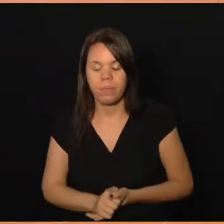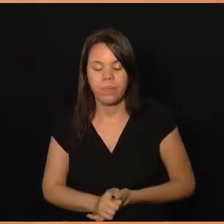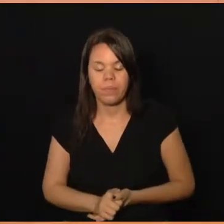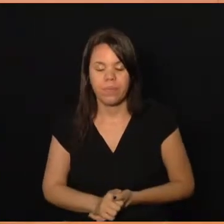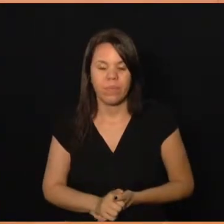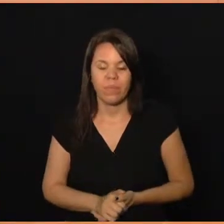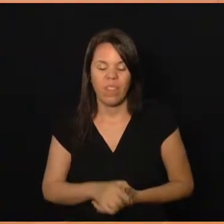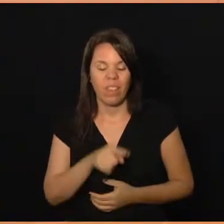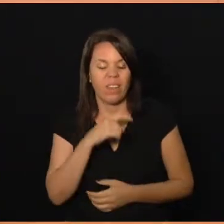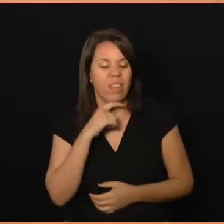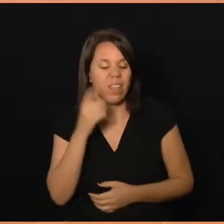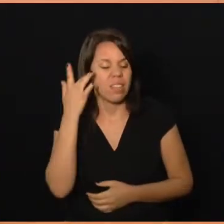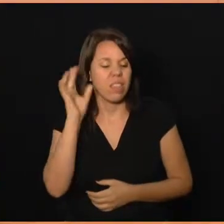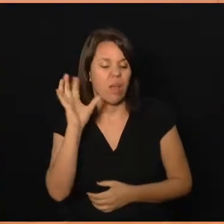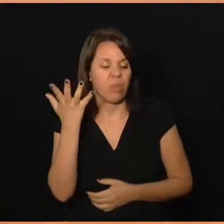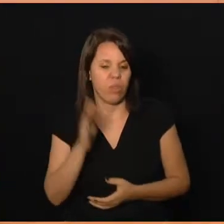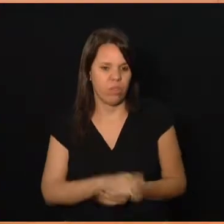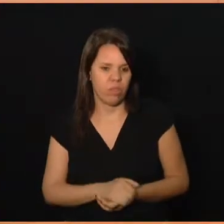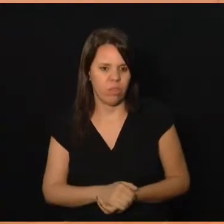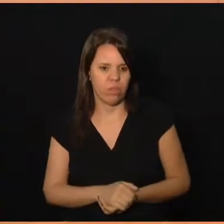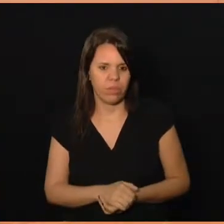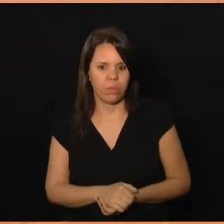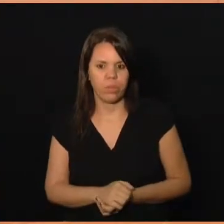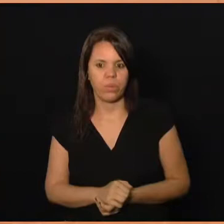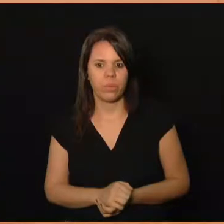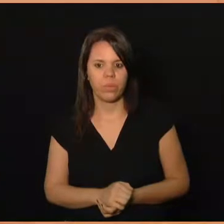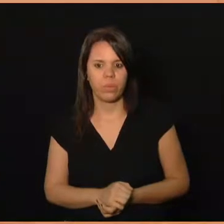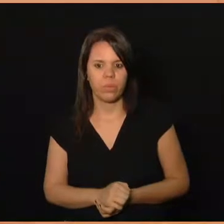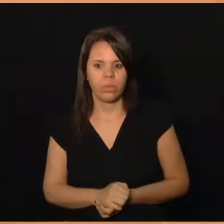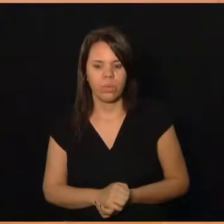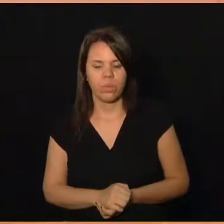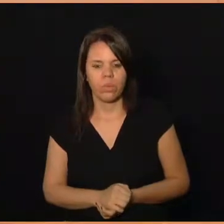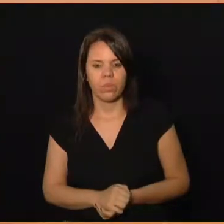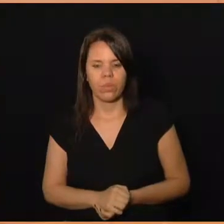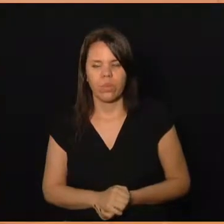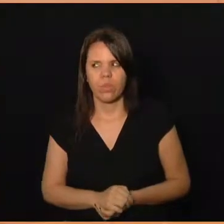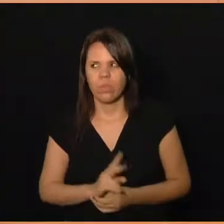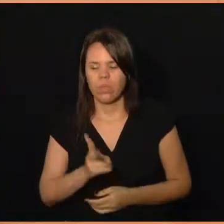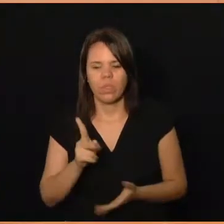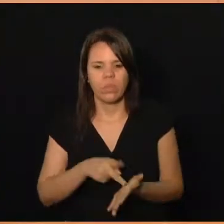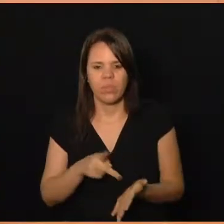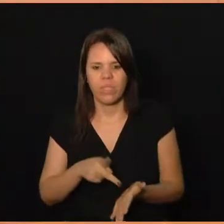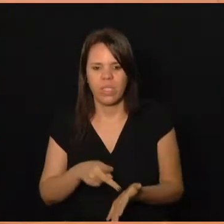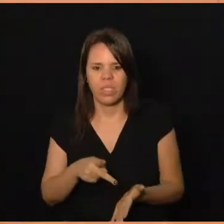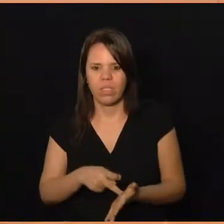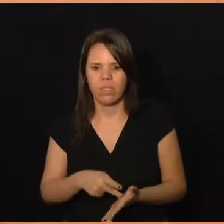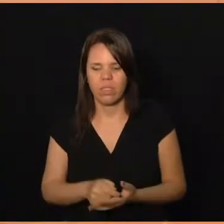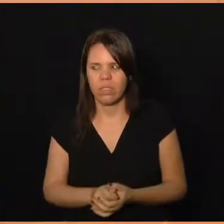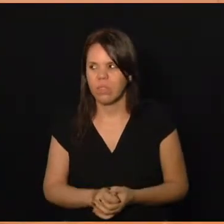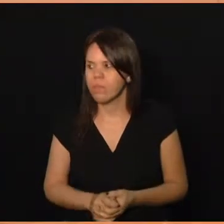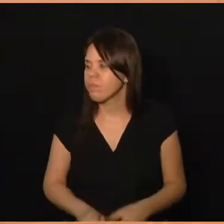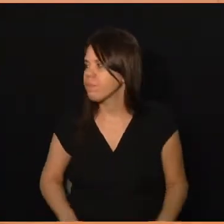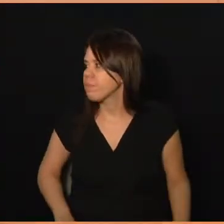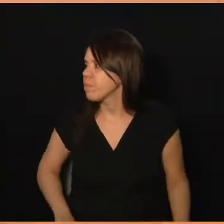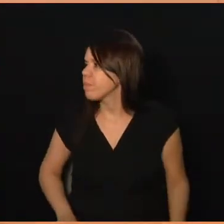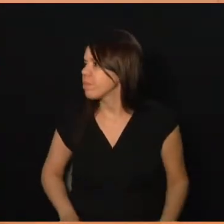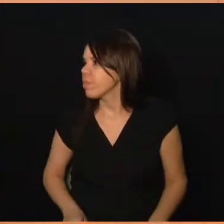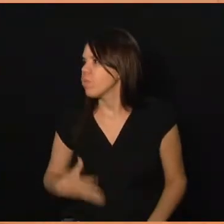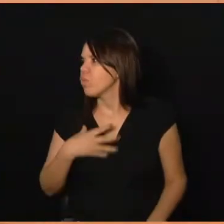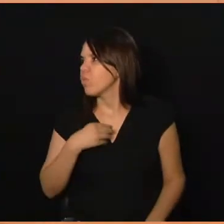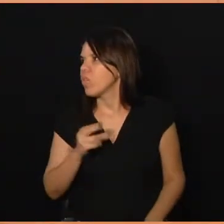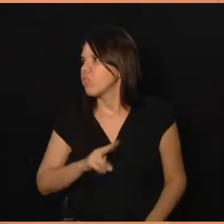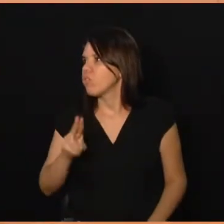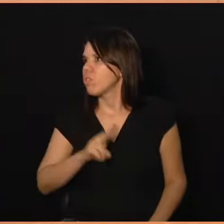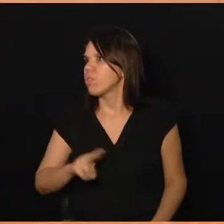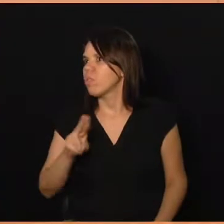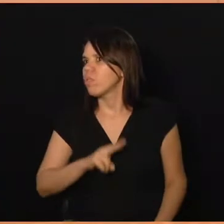ali ninguém sabe, né? Ali ninguém sabe. E nem sempre é verdade, né? Às vezes o filho já está fazendo uso, mas é a